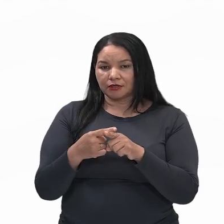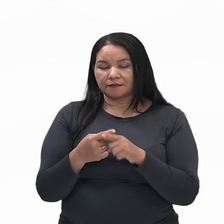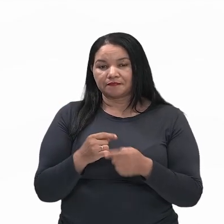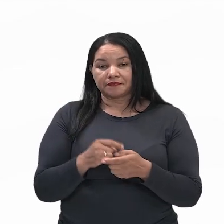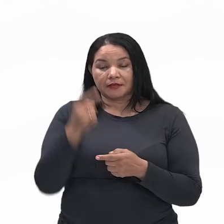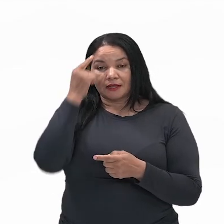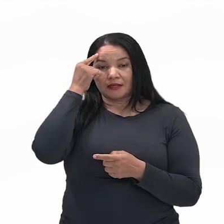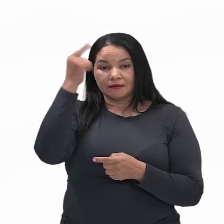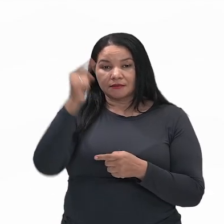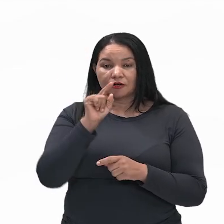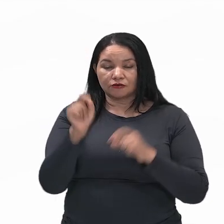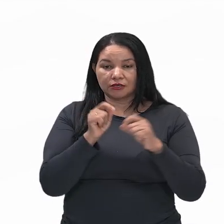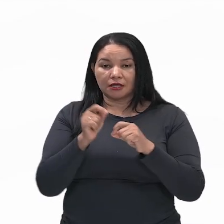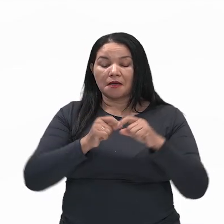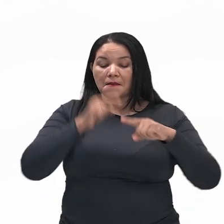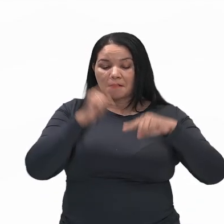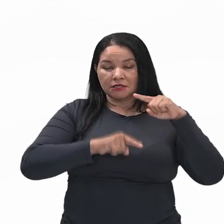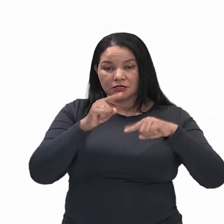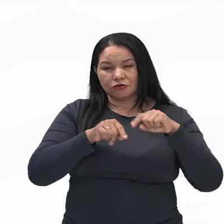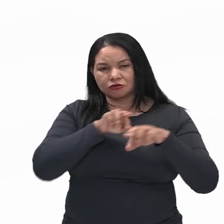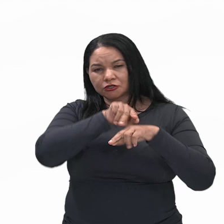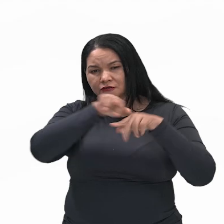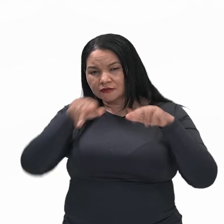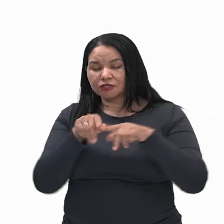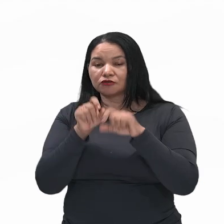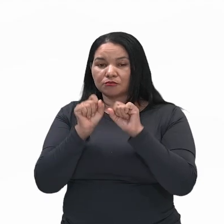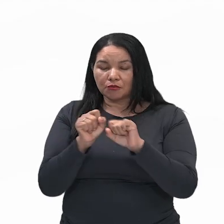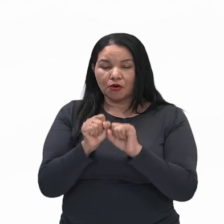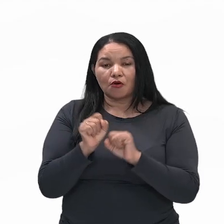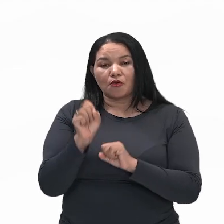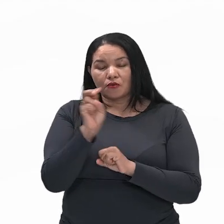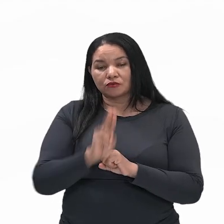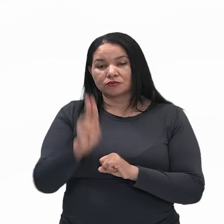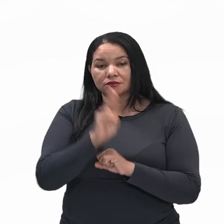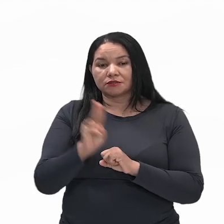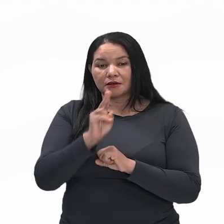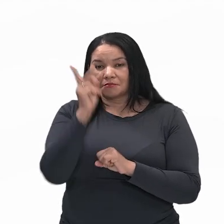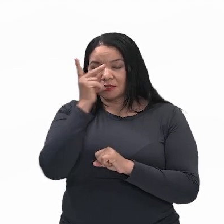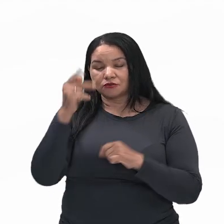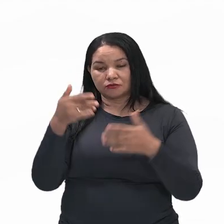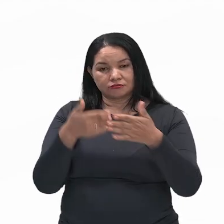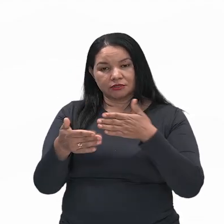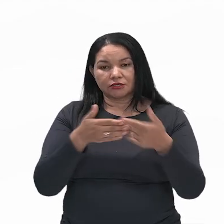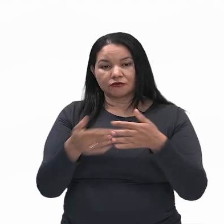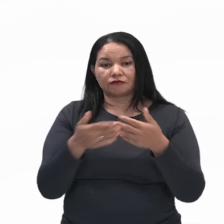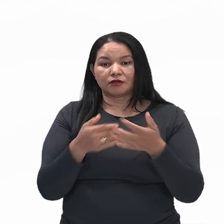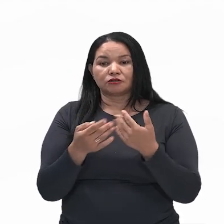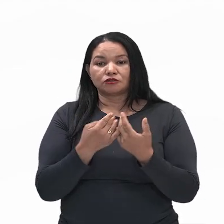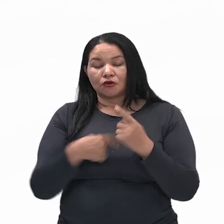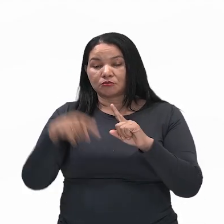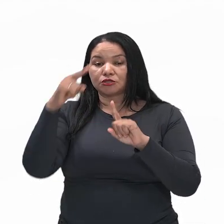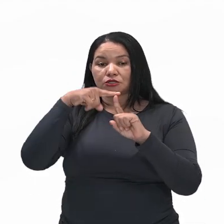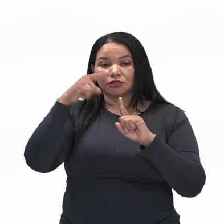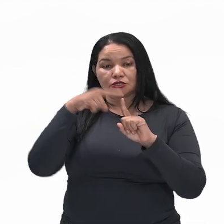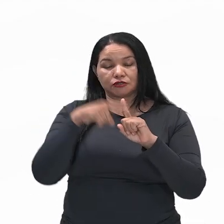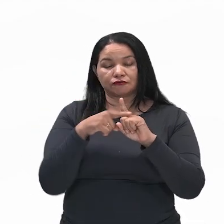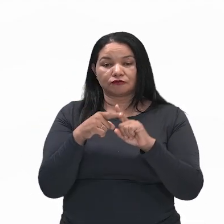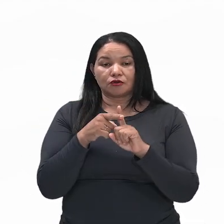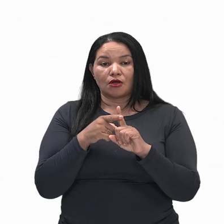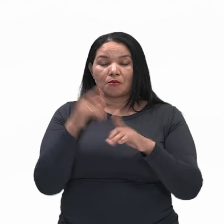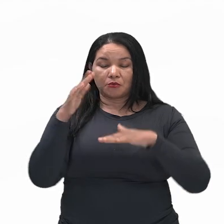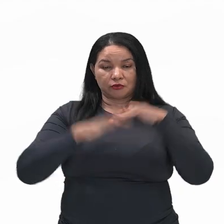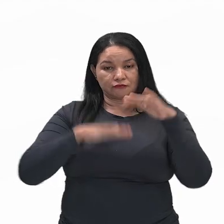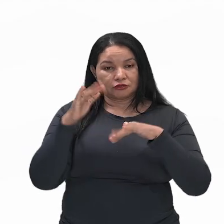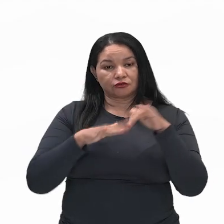lembrar que estas ferramentas também podem ser usadas por qualquer pessoa sem objetivos profissionais. Neste